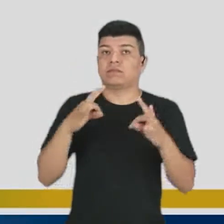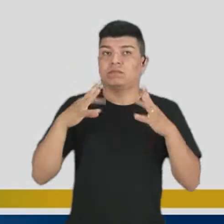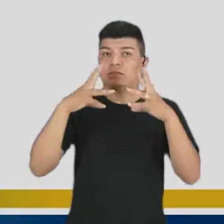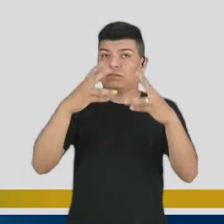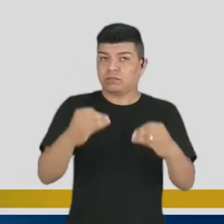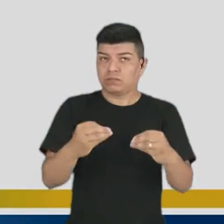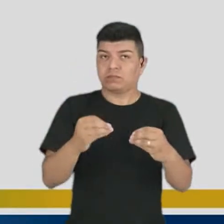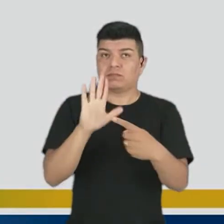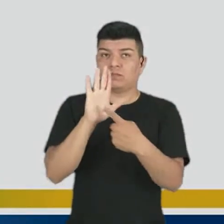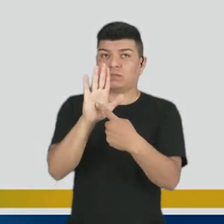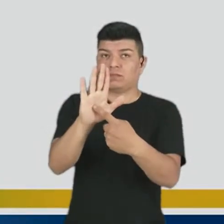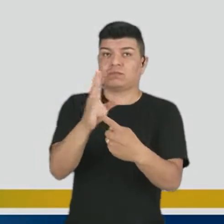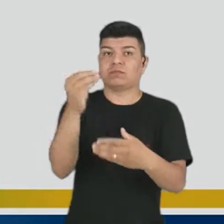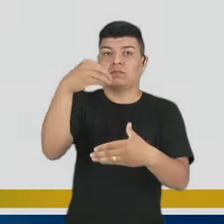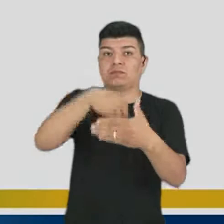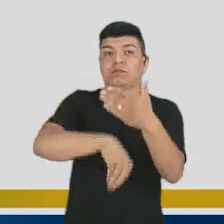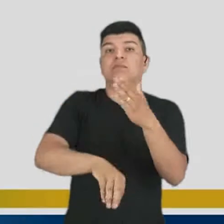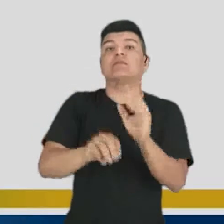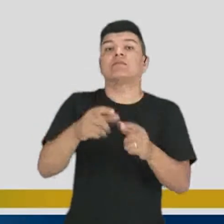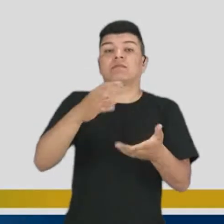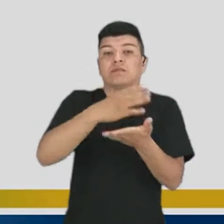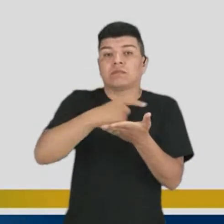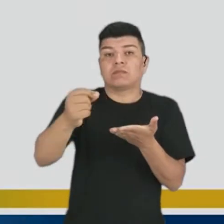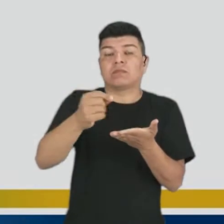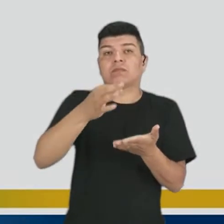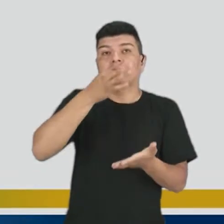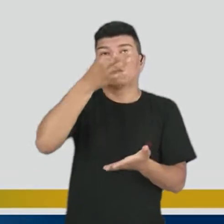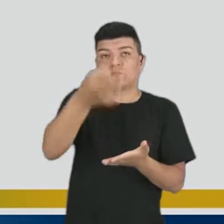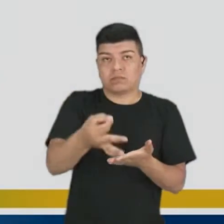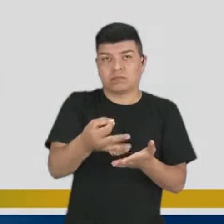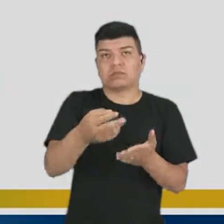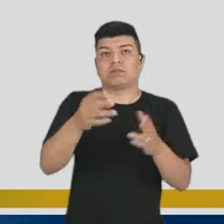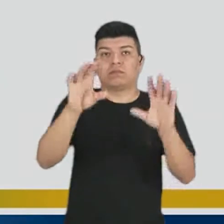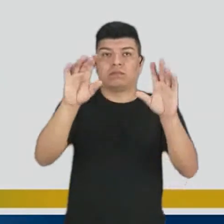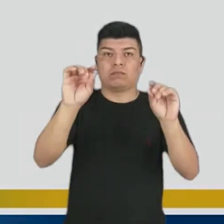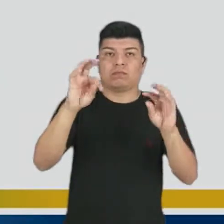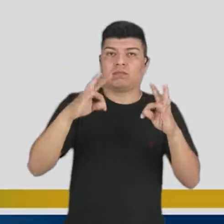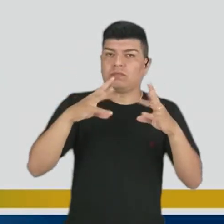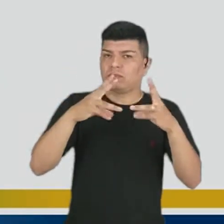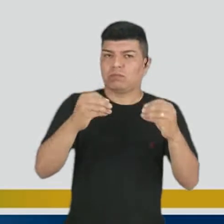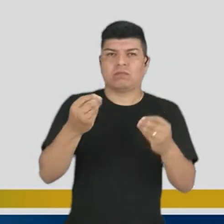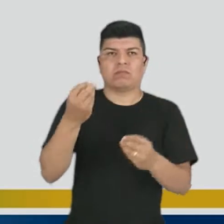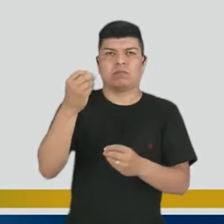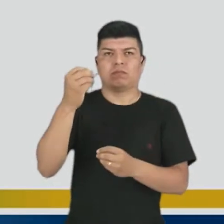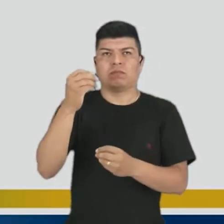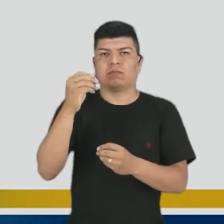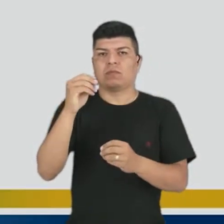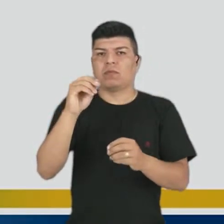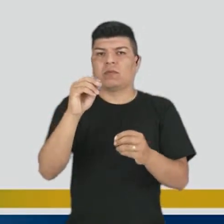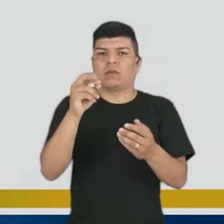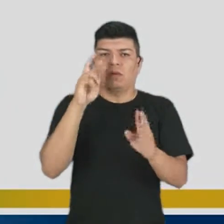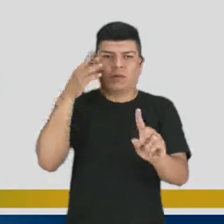tudo que a gente cita dentro do artigo de opinião, seja dado estatístico, seja alusão histórica,